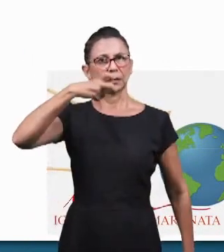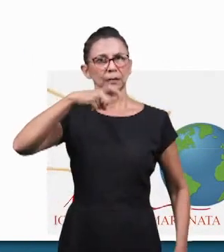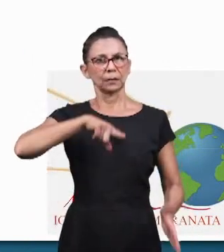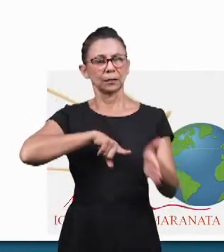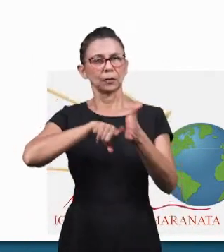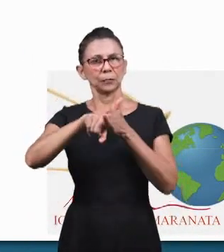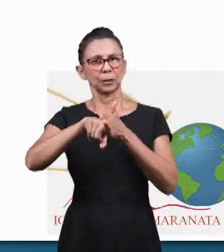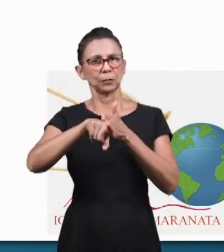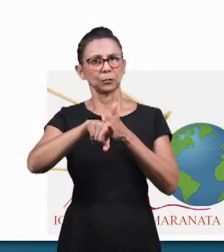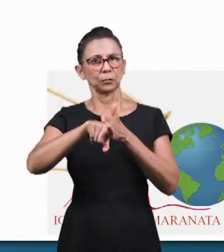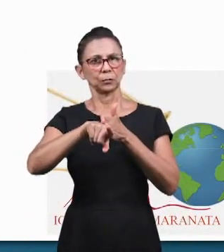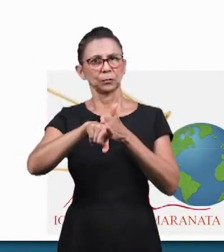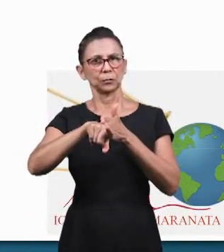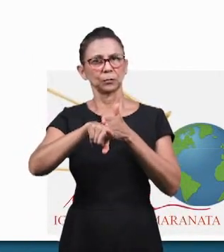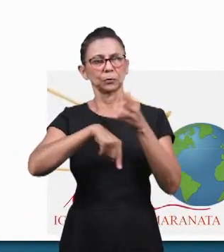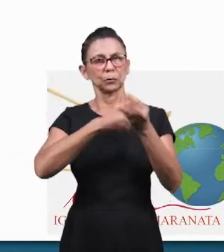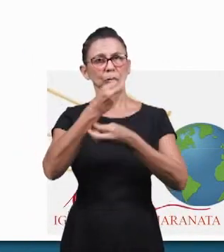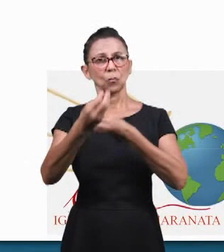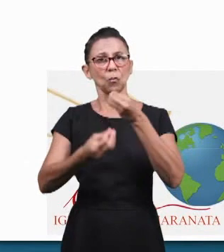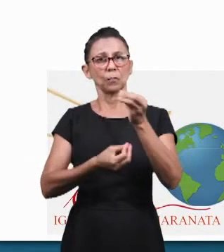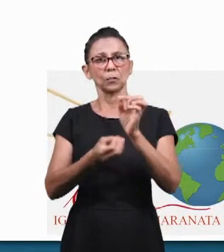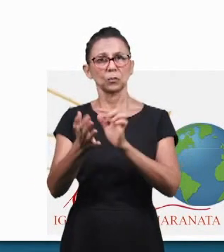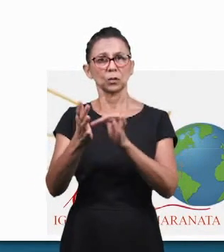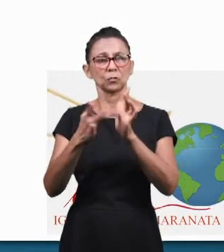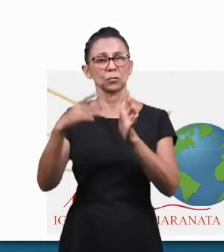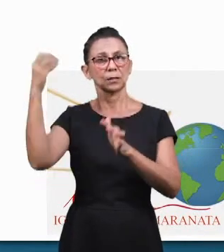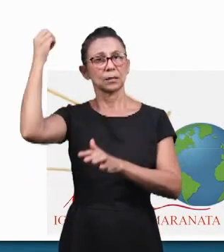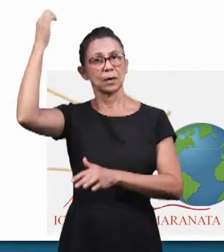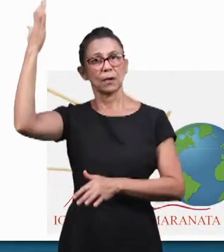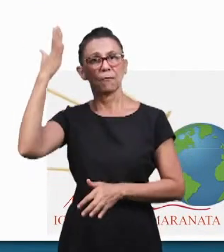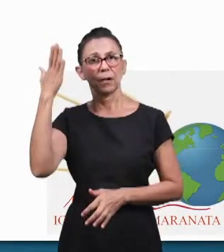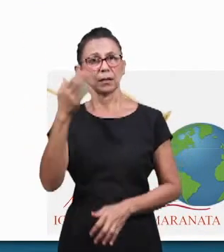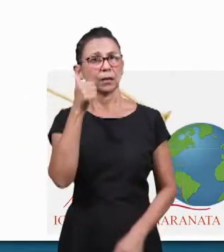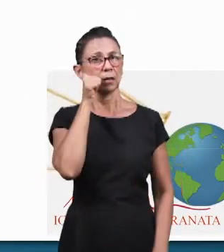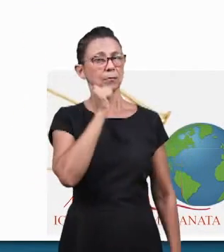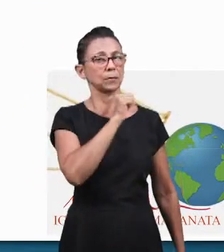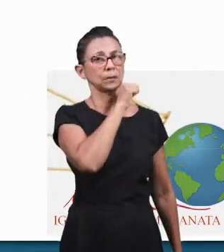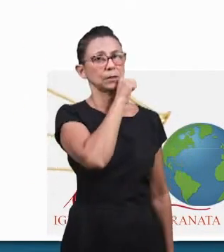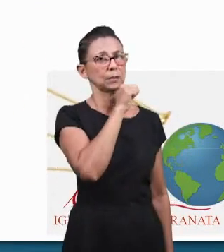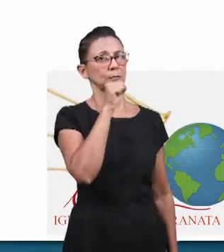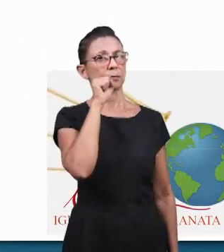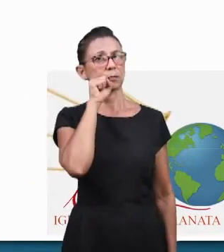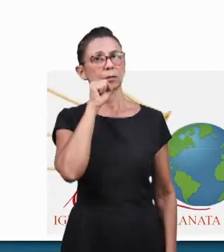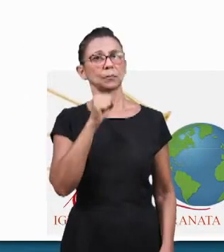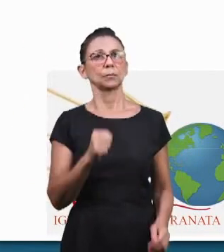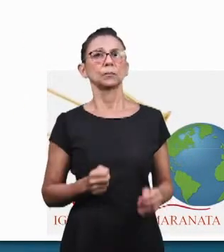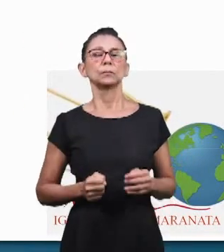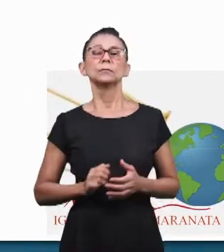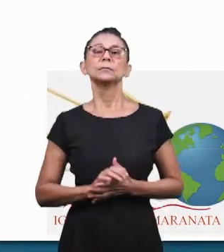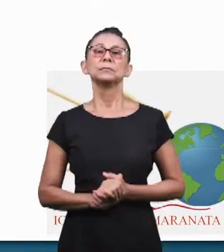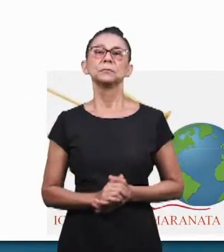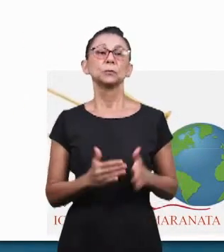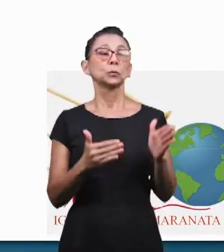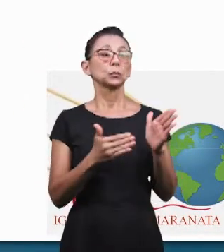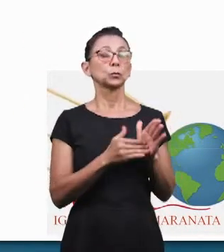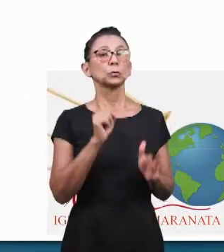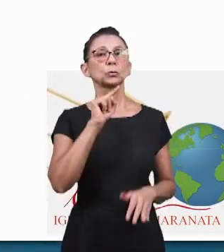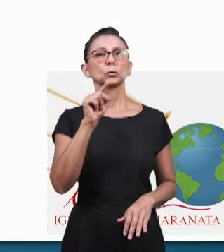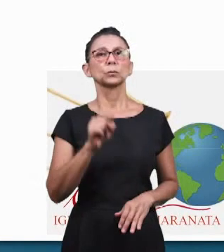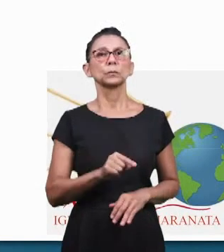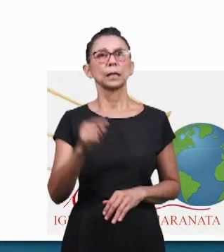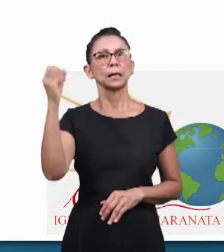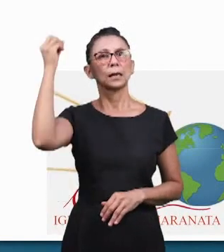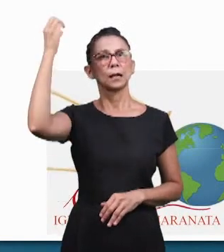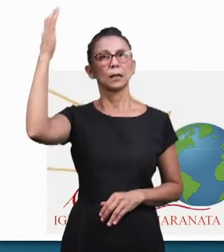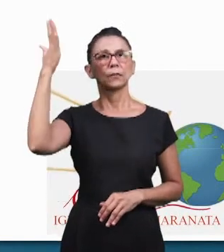se revela por último? De que maneira ele se revelou ali a ela? Como ele se revelou por último à mulher samaritana? A palavra